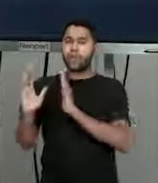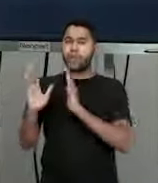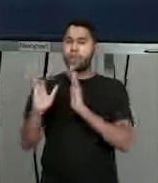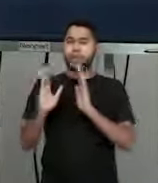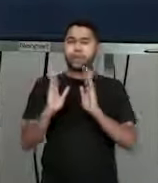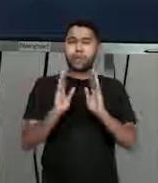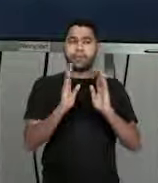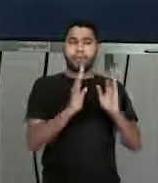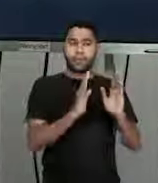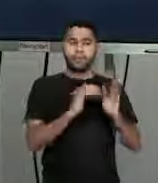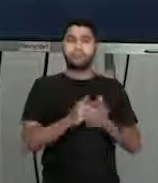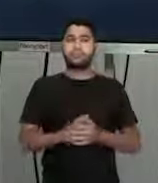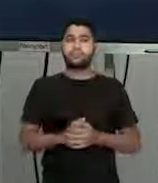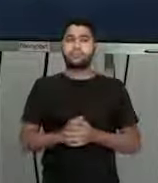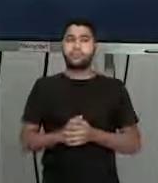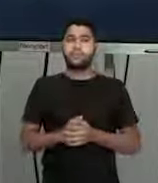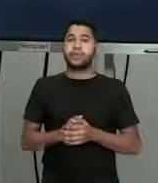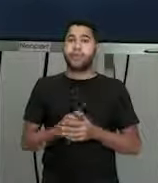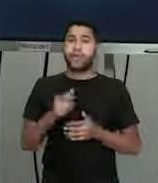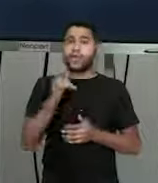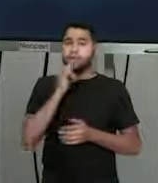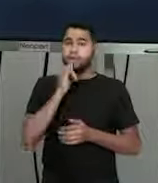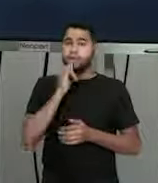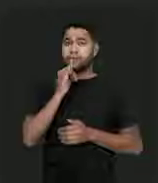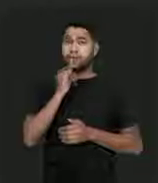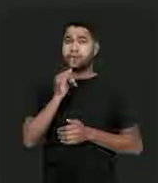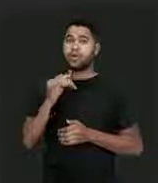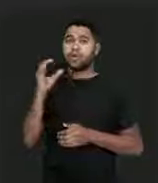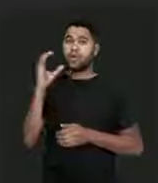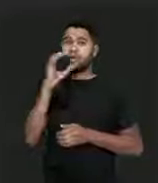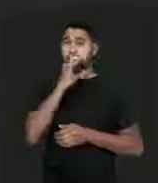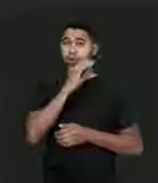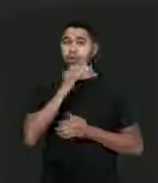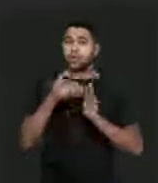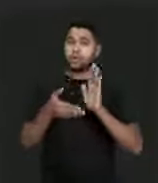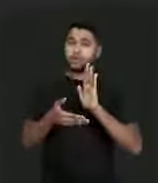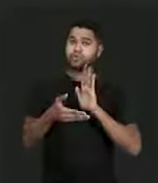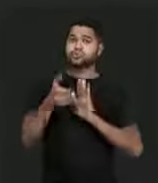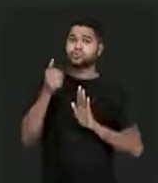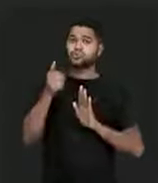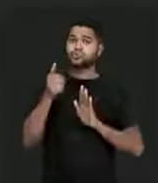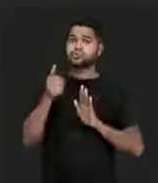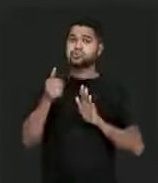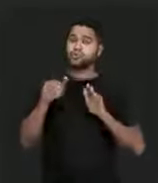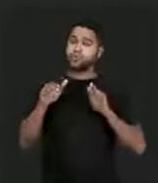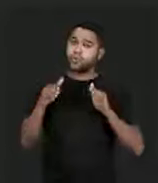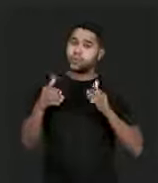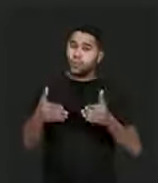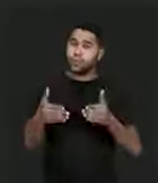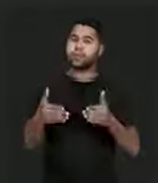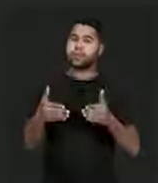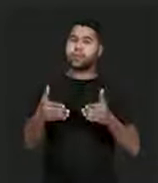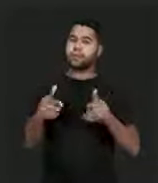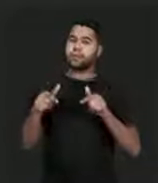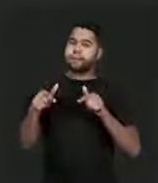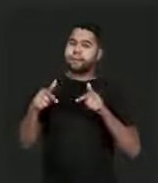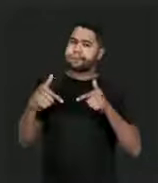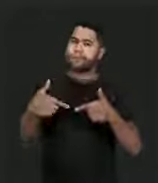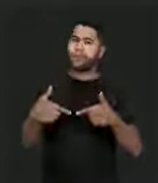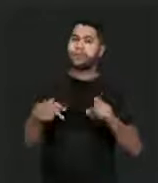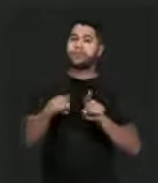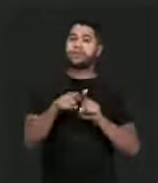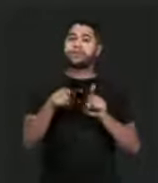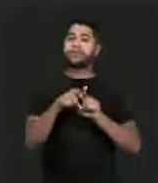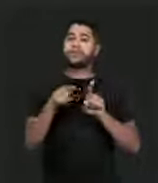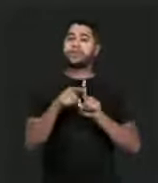a cada ciclo ela retira calor de uma fonte quente, realiza trabalho e rejeita calor para